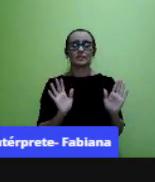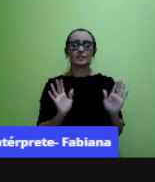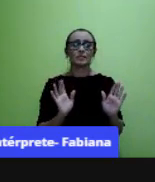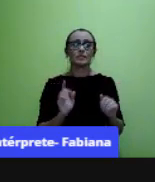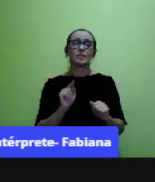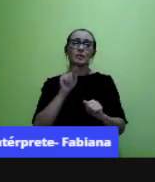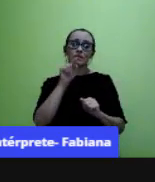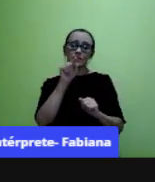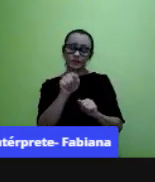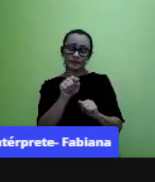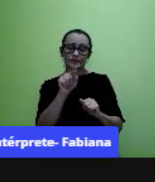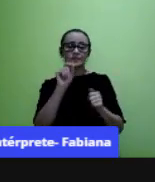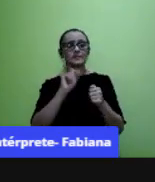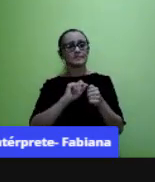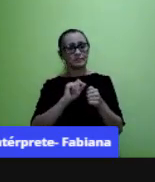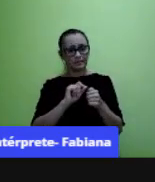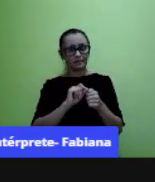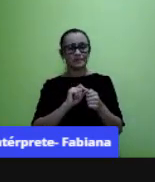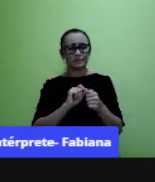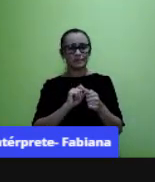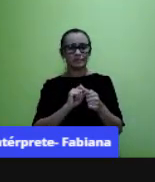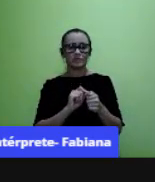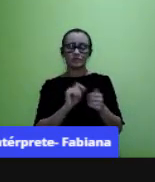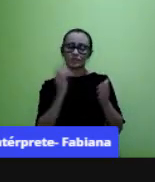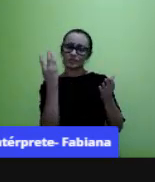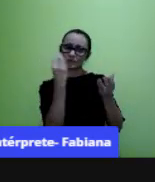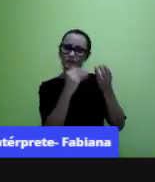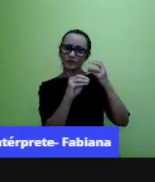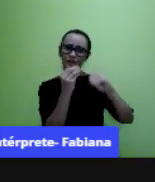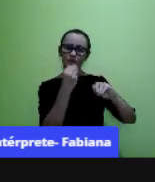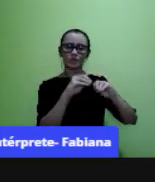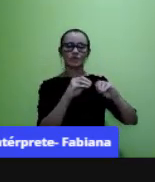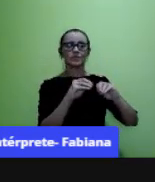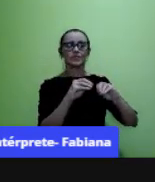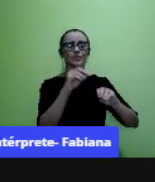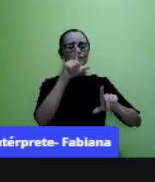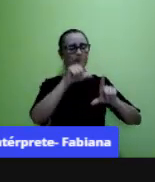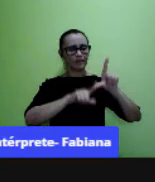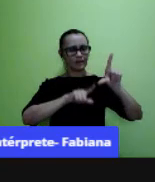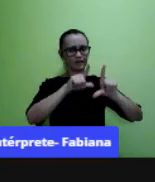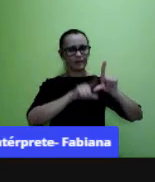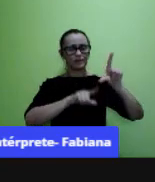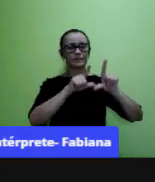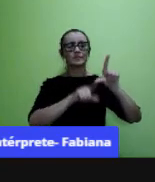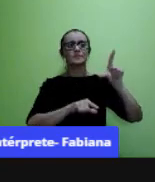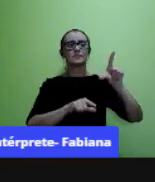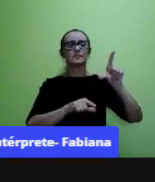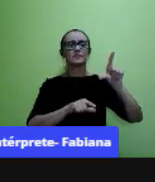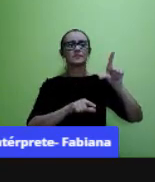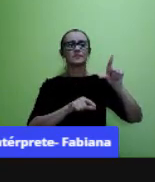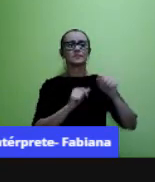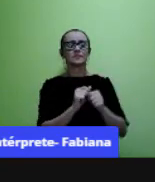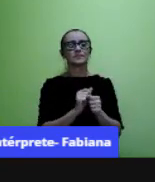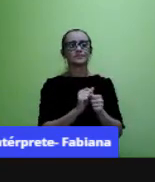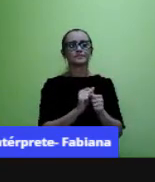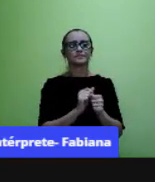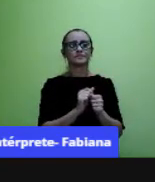parte você fez. Você colocou ali. Você colocou a letra, você colocou o